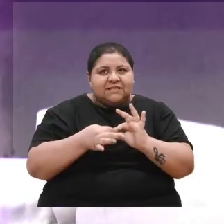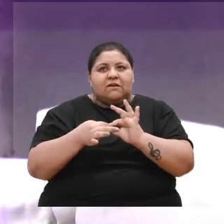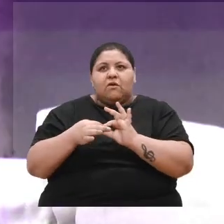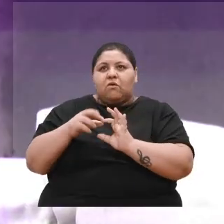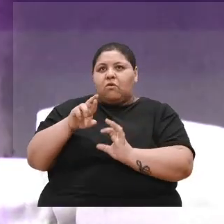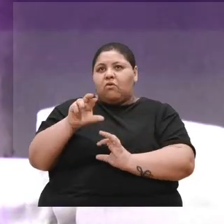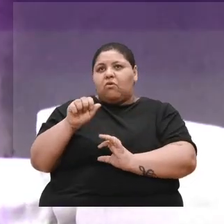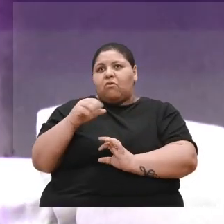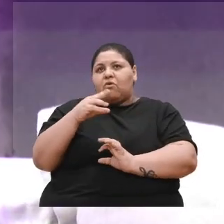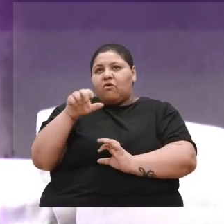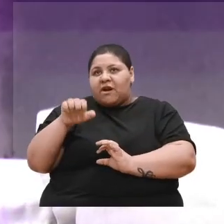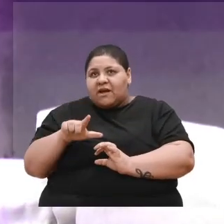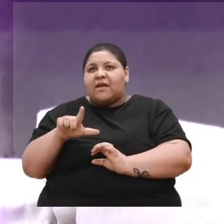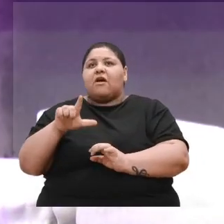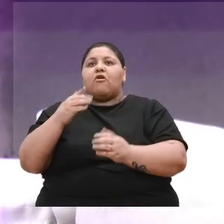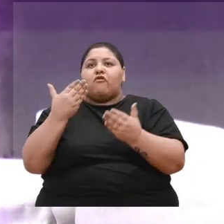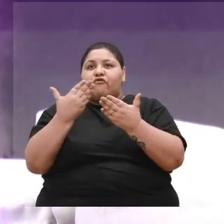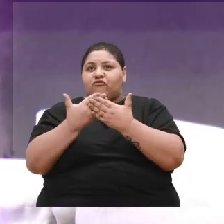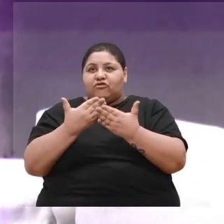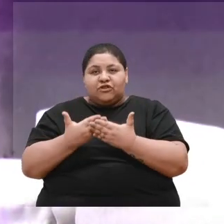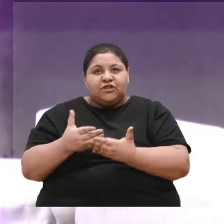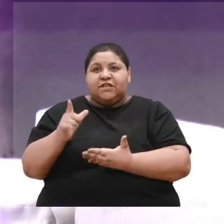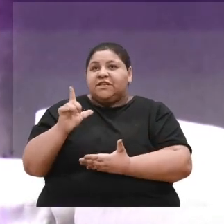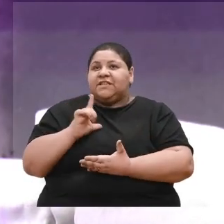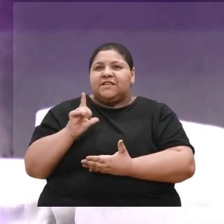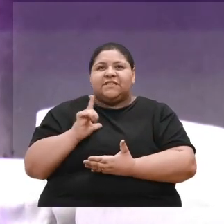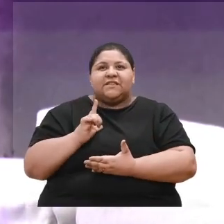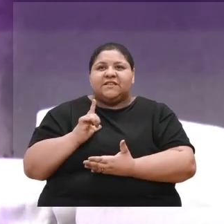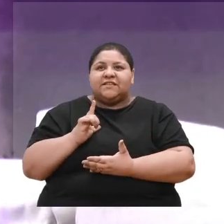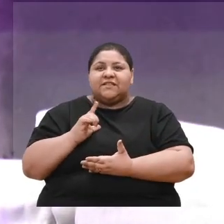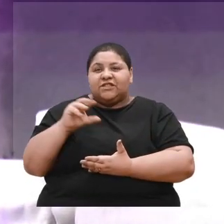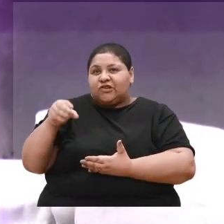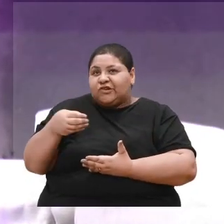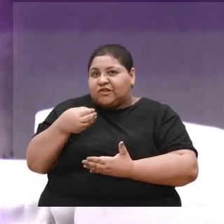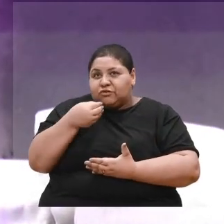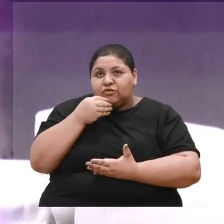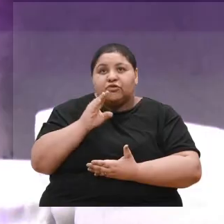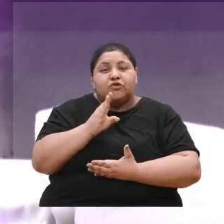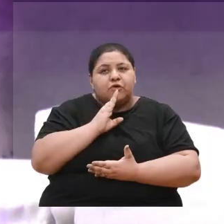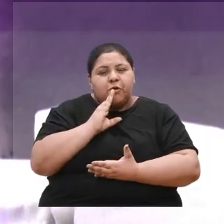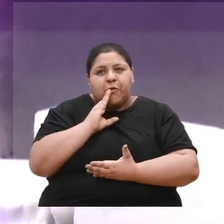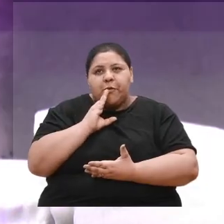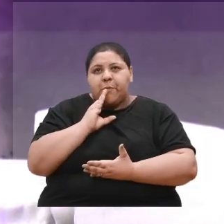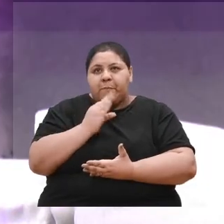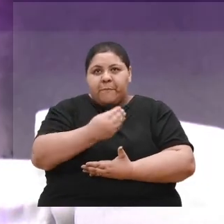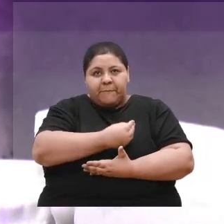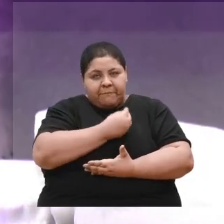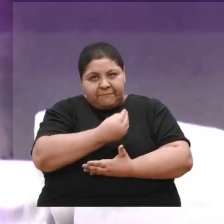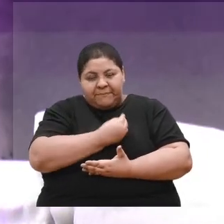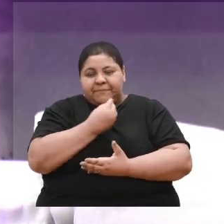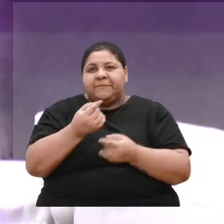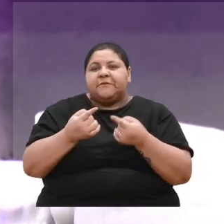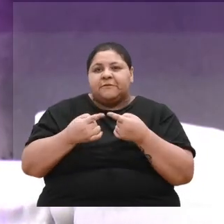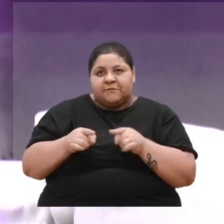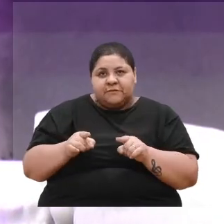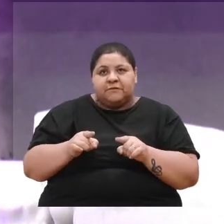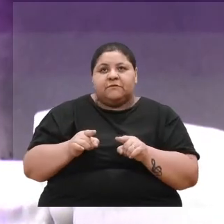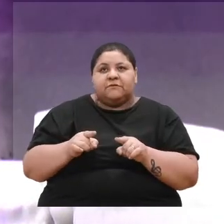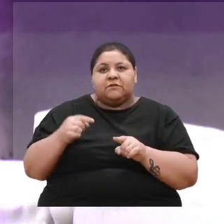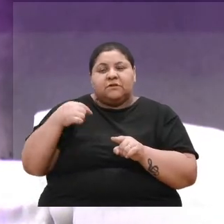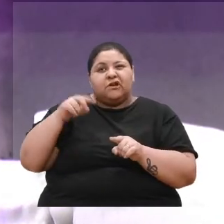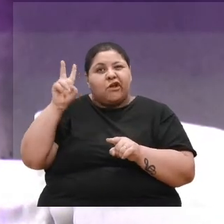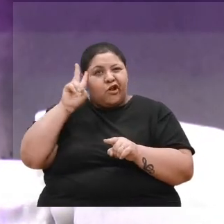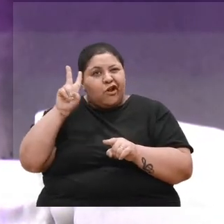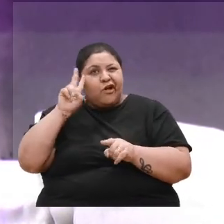aí também, vendo todo esse trabalho. Eu não tive a oportunidade de conhecê-la pessoalmente, mas